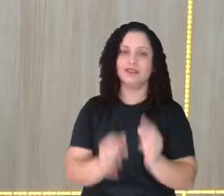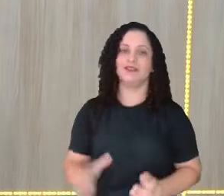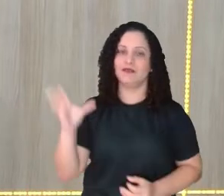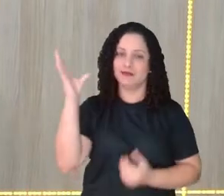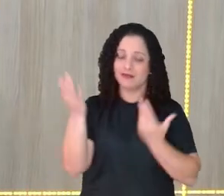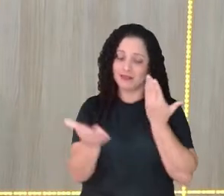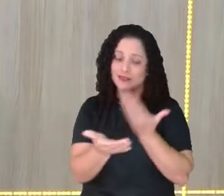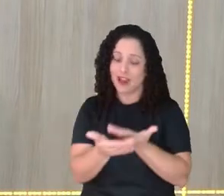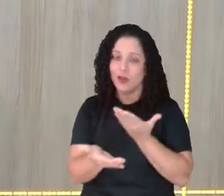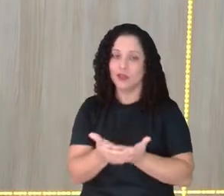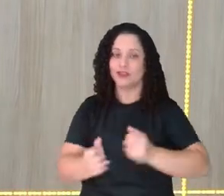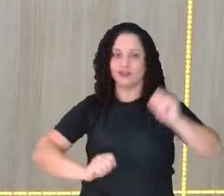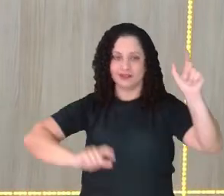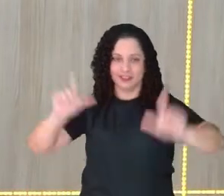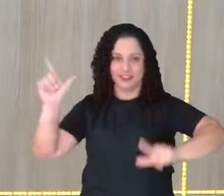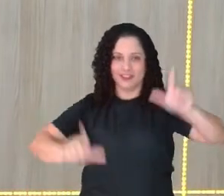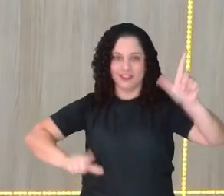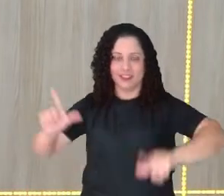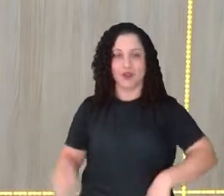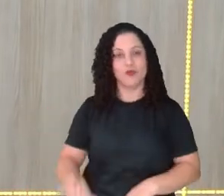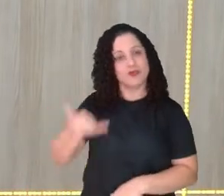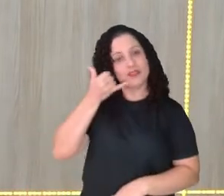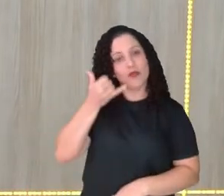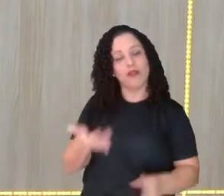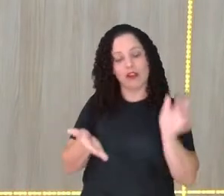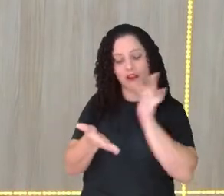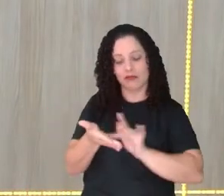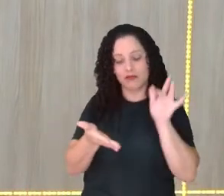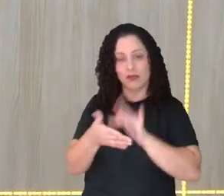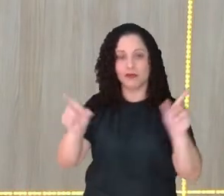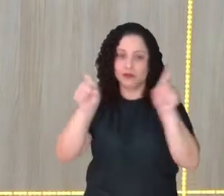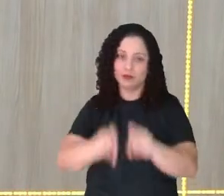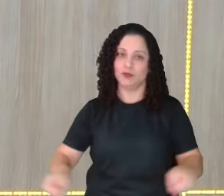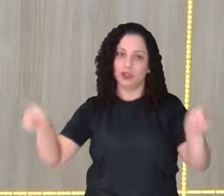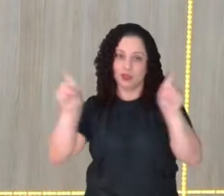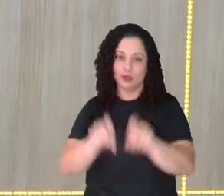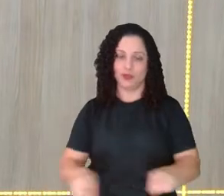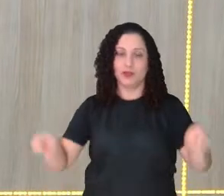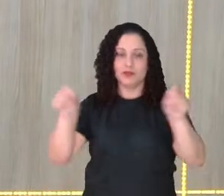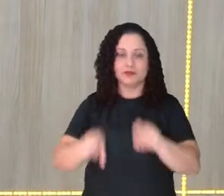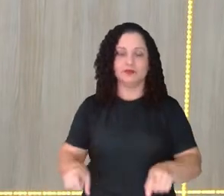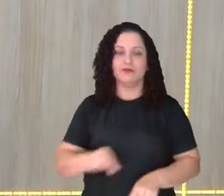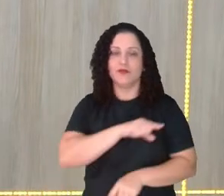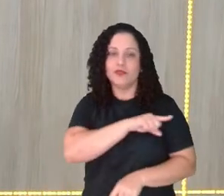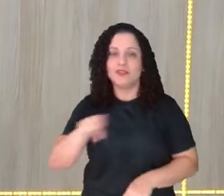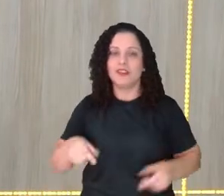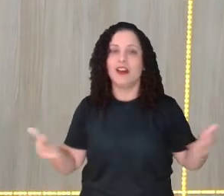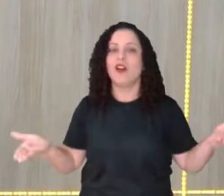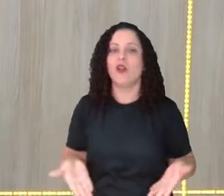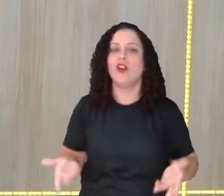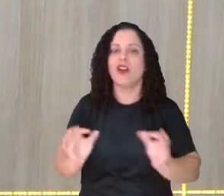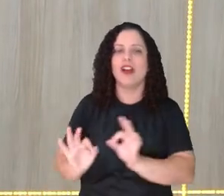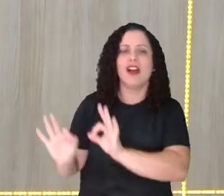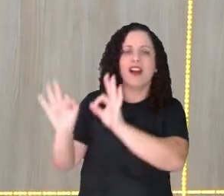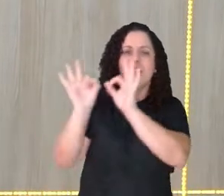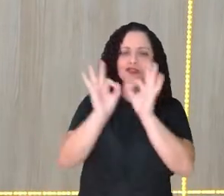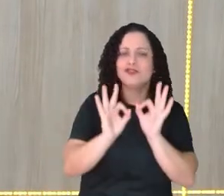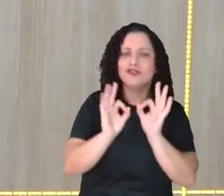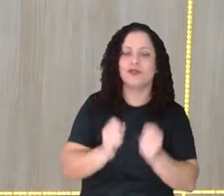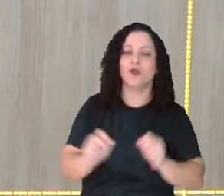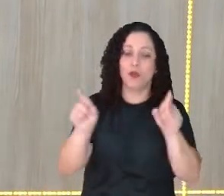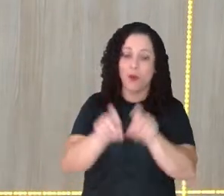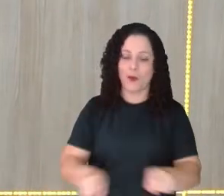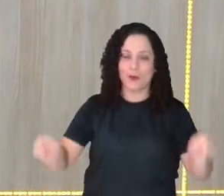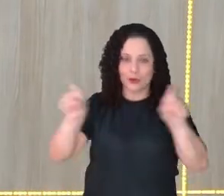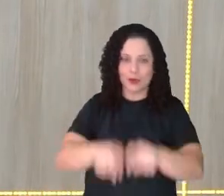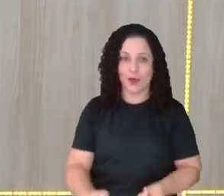aulas através da TV, do celular ou do computador, tá bom? Então, se você está assistindo aí do computador, é da mesma